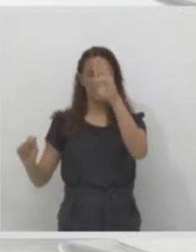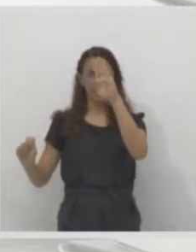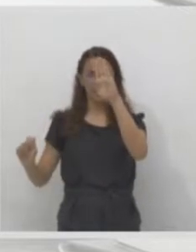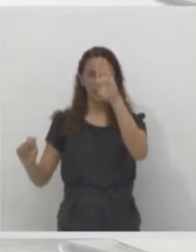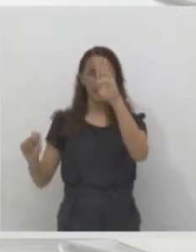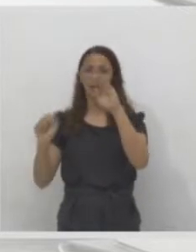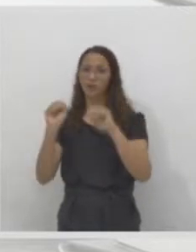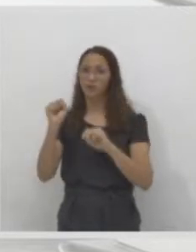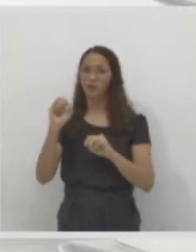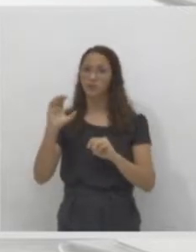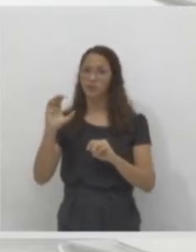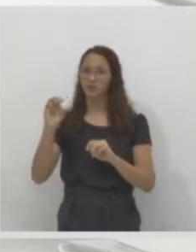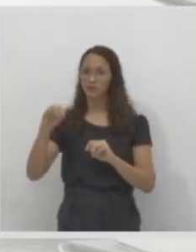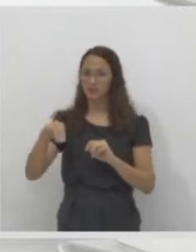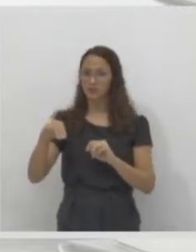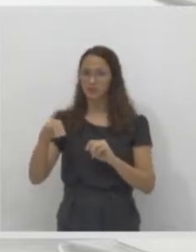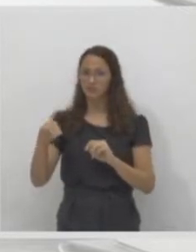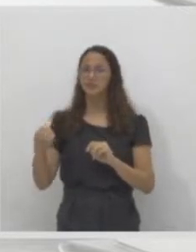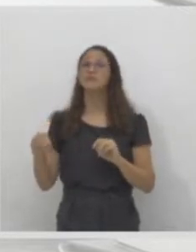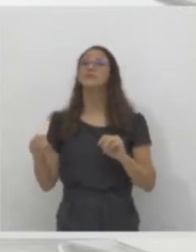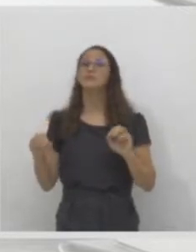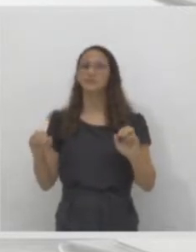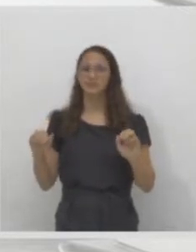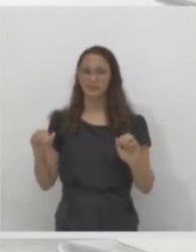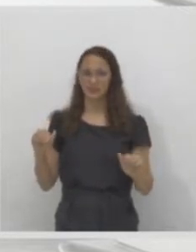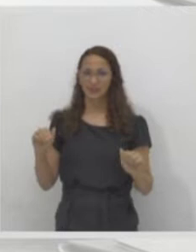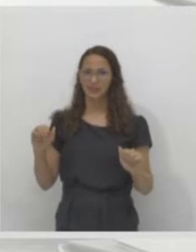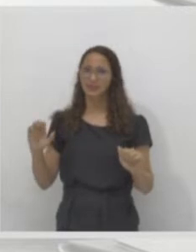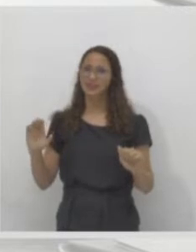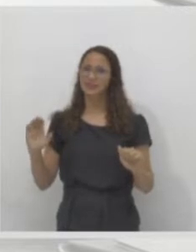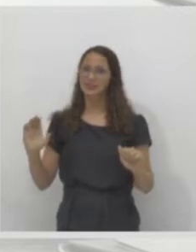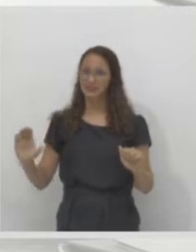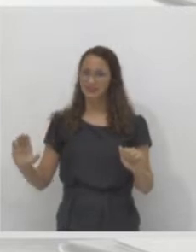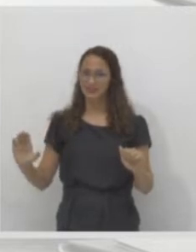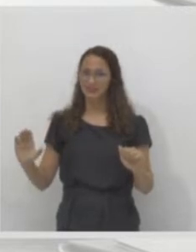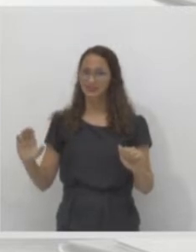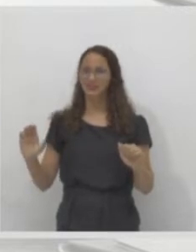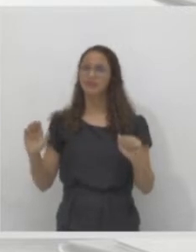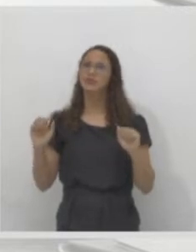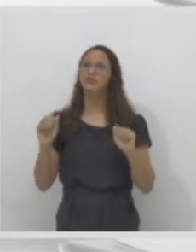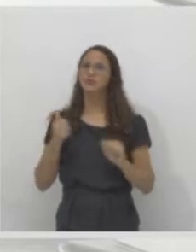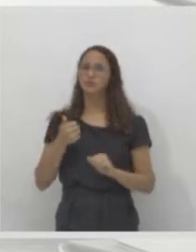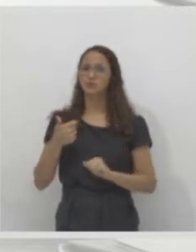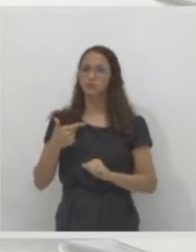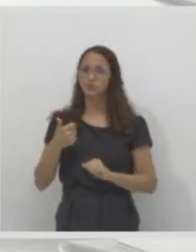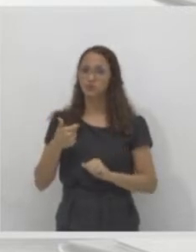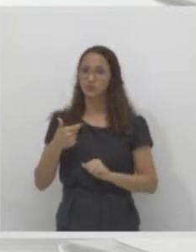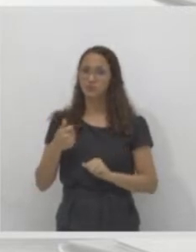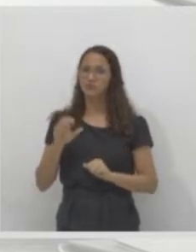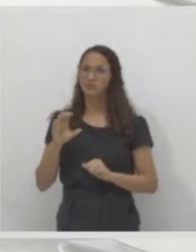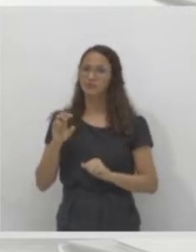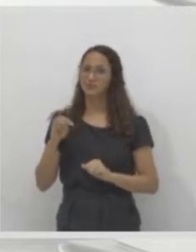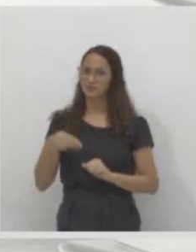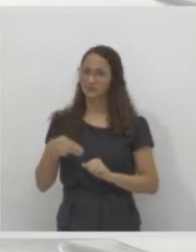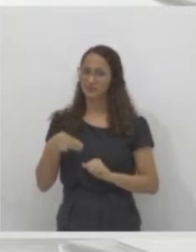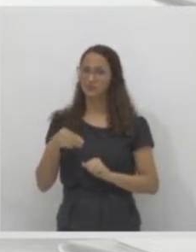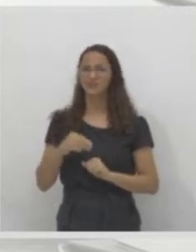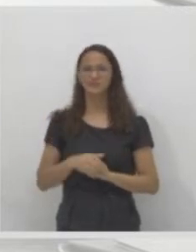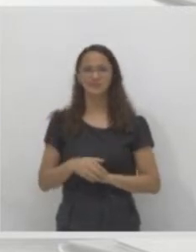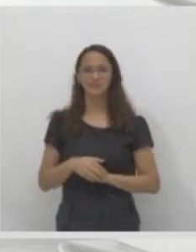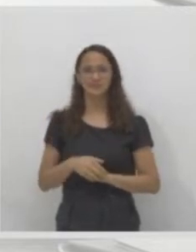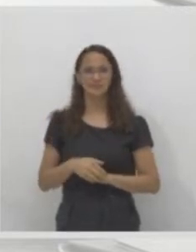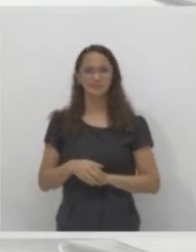centímetros, e o segmento AC, que mede 12 centímetros. Mais uma vez, nós temos